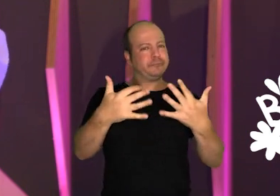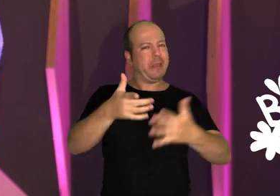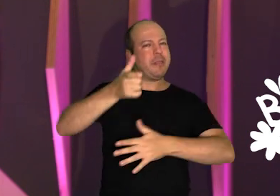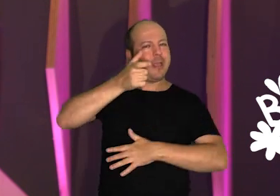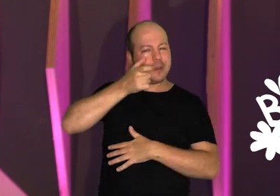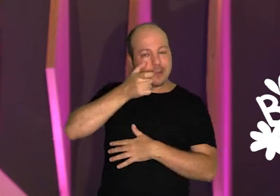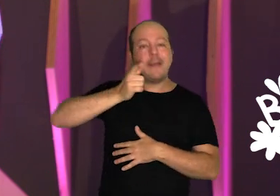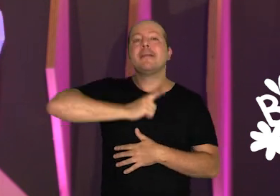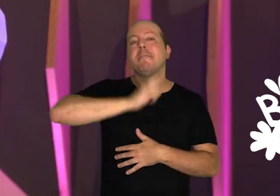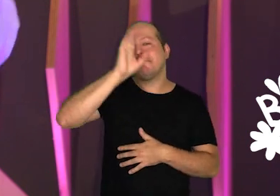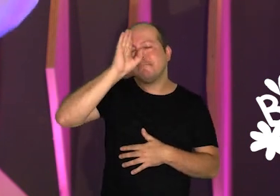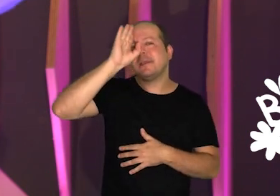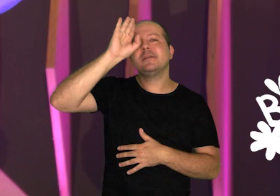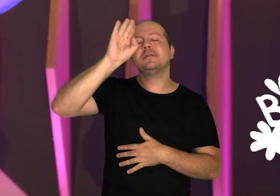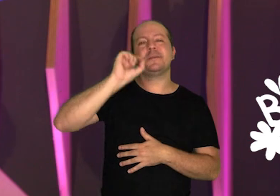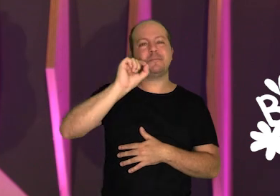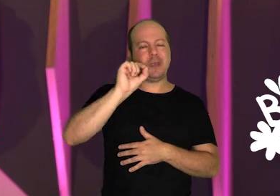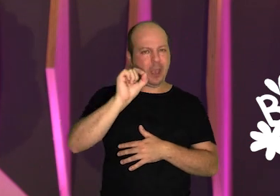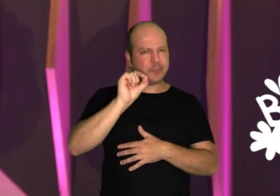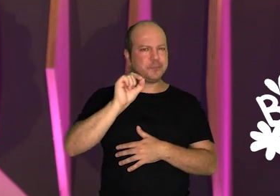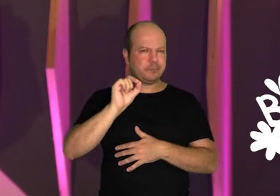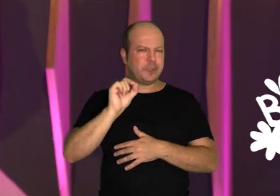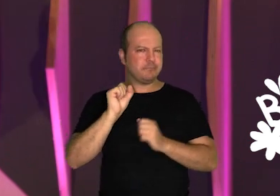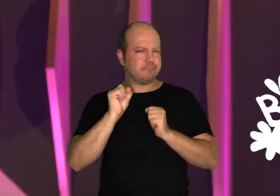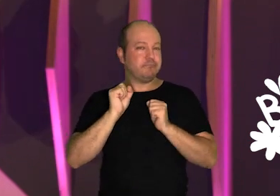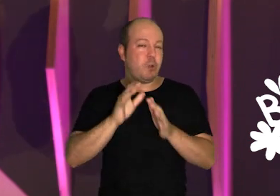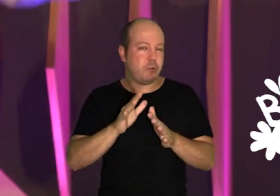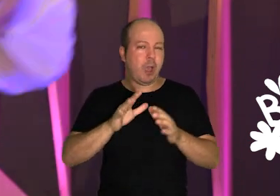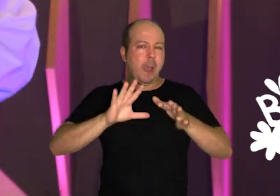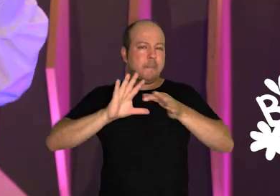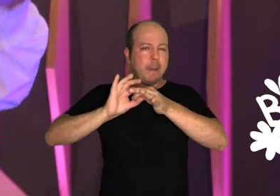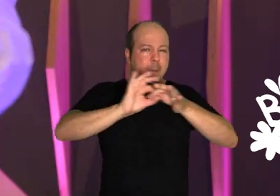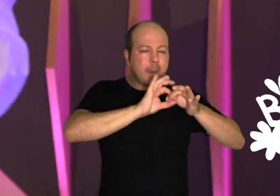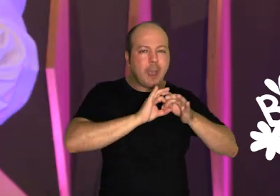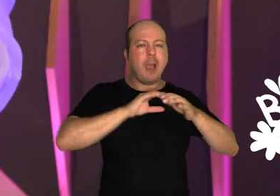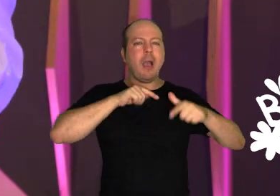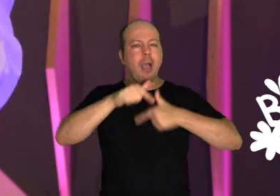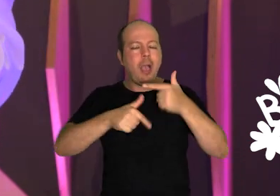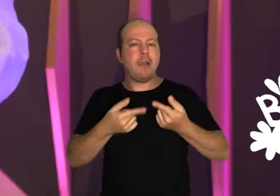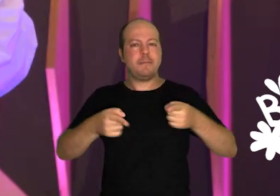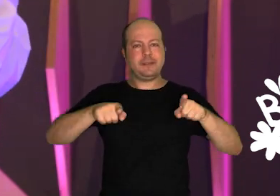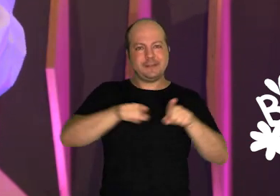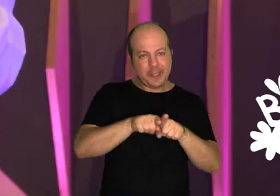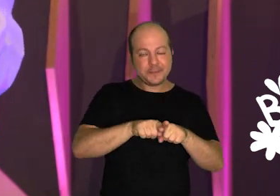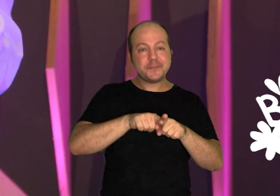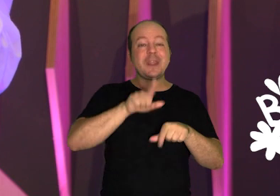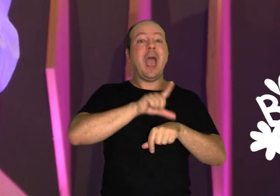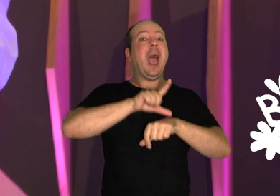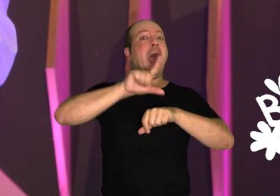interesse. Tendo como principal ativo, assim, né, uma extensa rede de colaboradores e parceiros, a